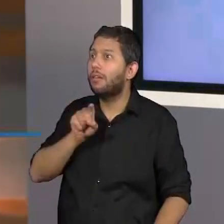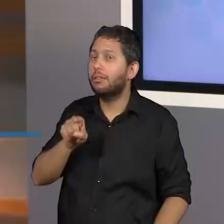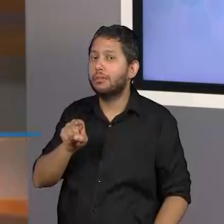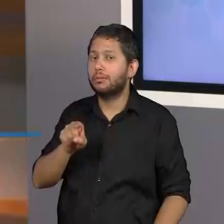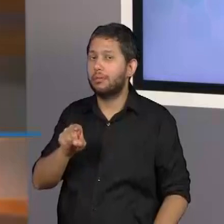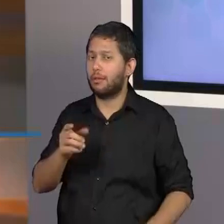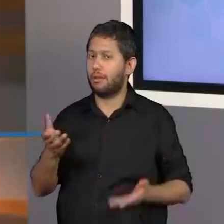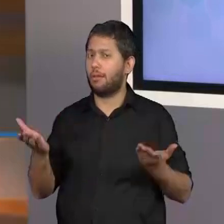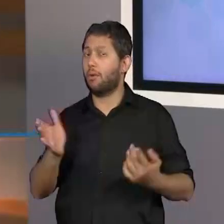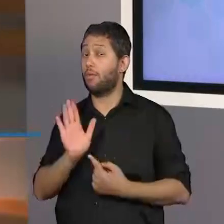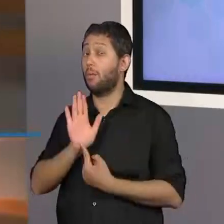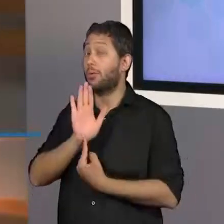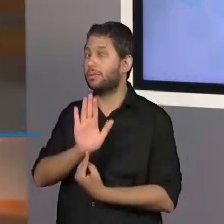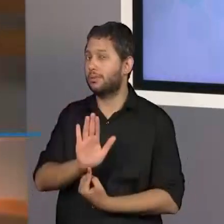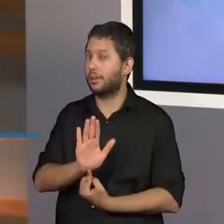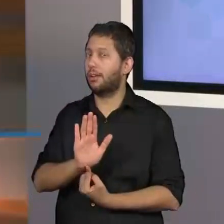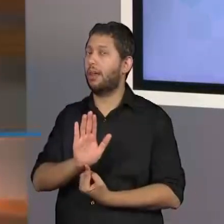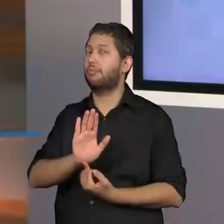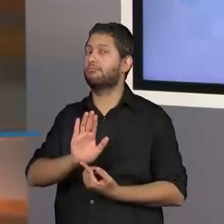nova?